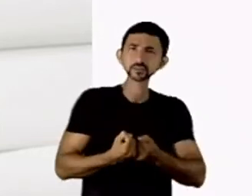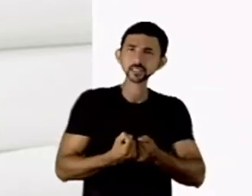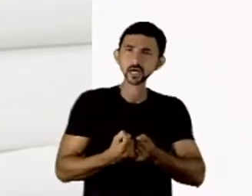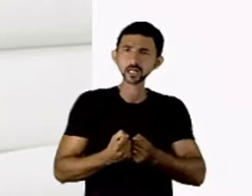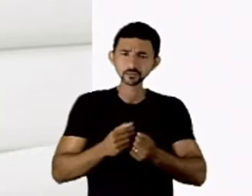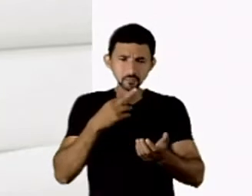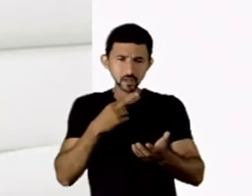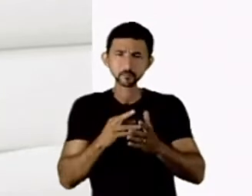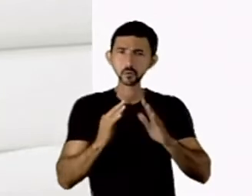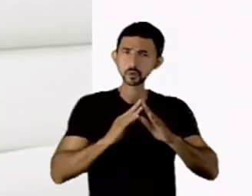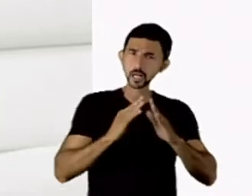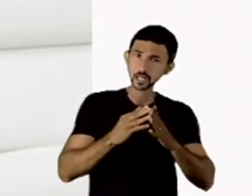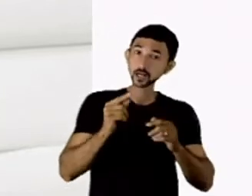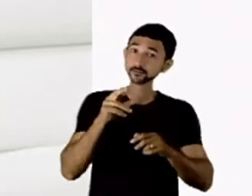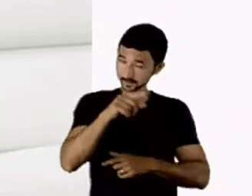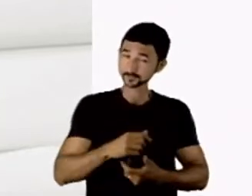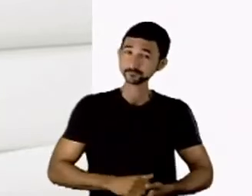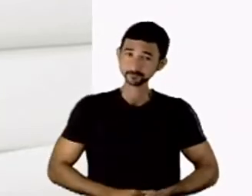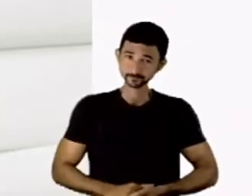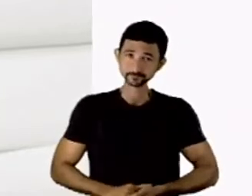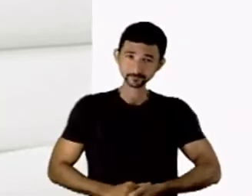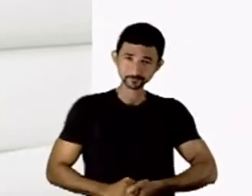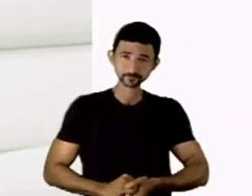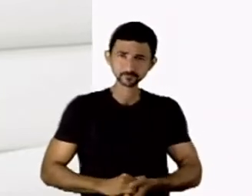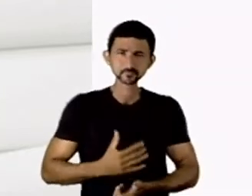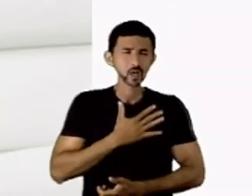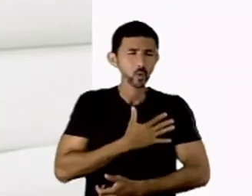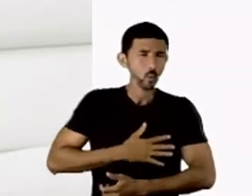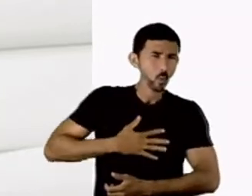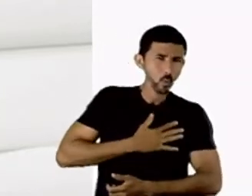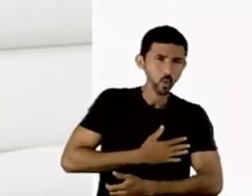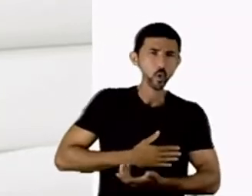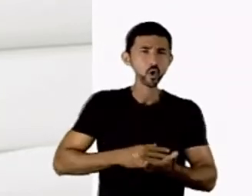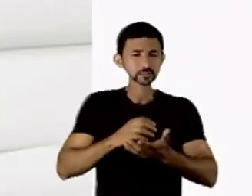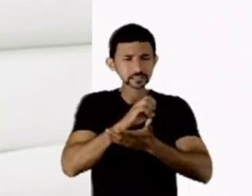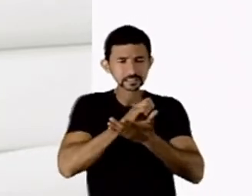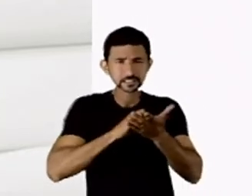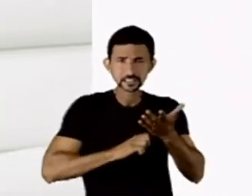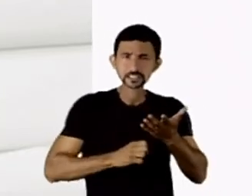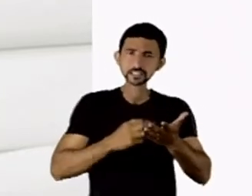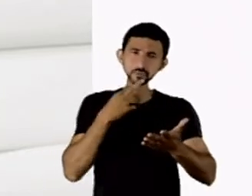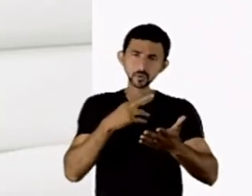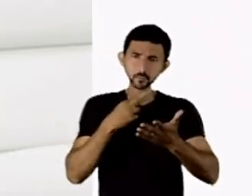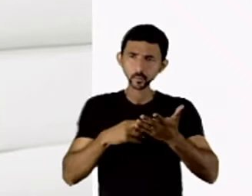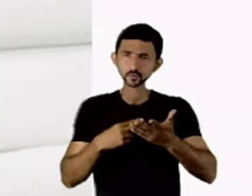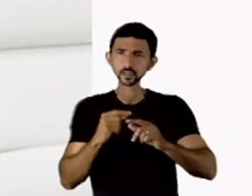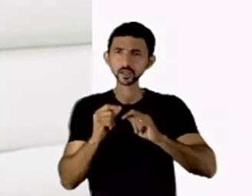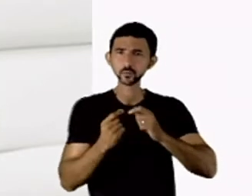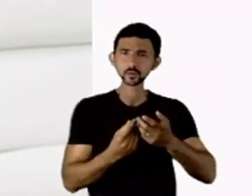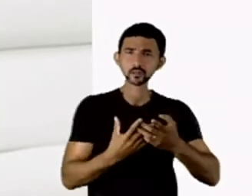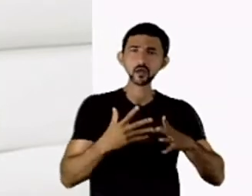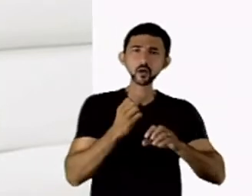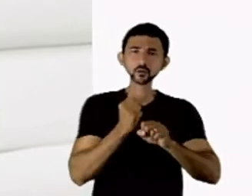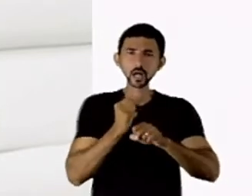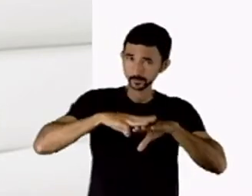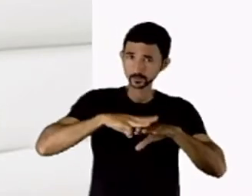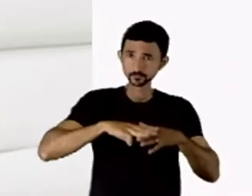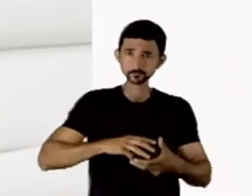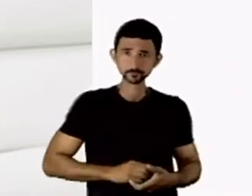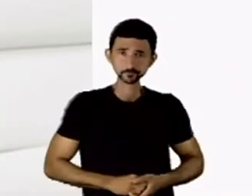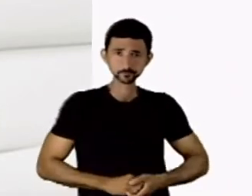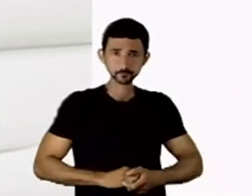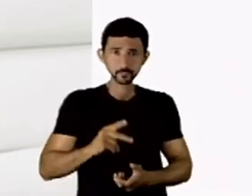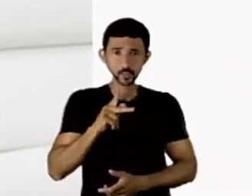tarefas de casa, como vocês, né? Ele gosta bastante das tarefas relacionadas às operações matemáticas.